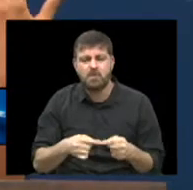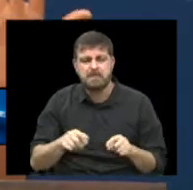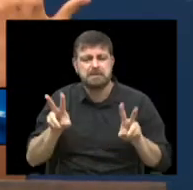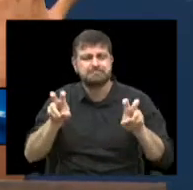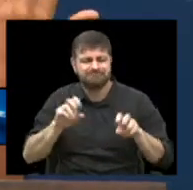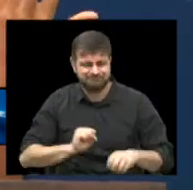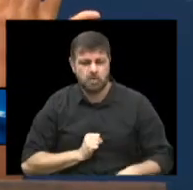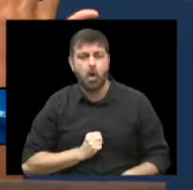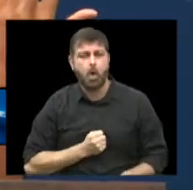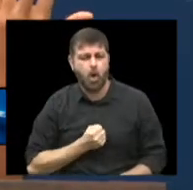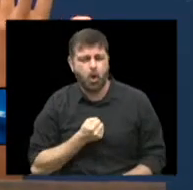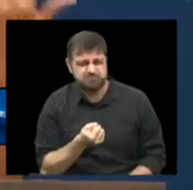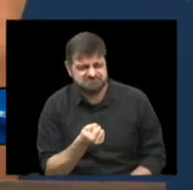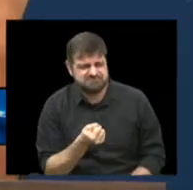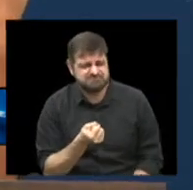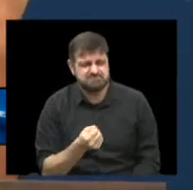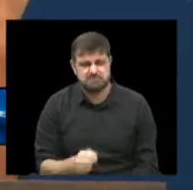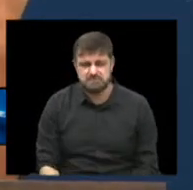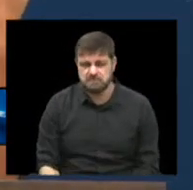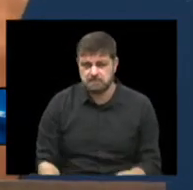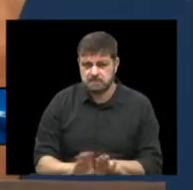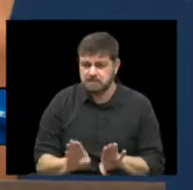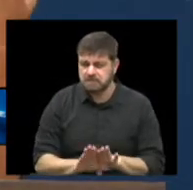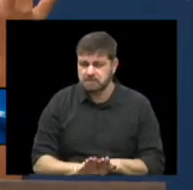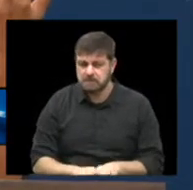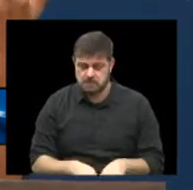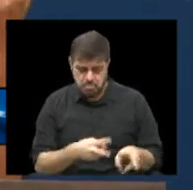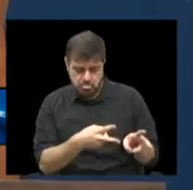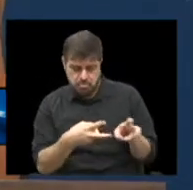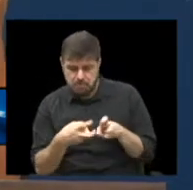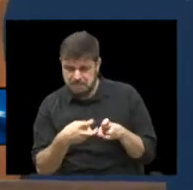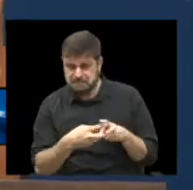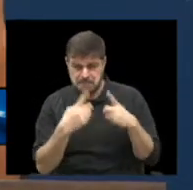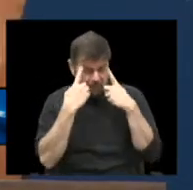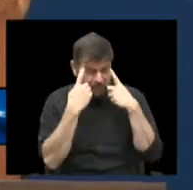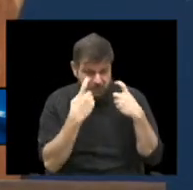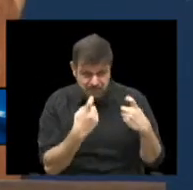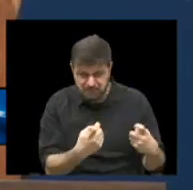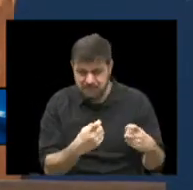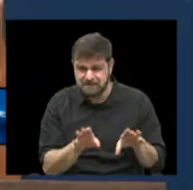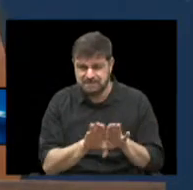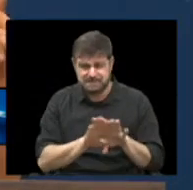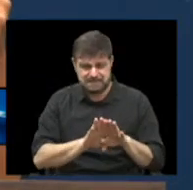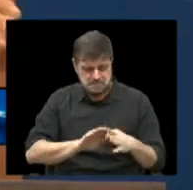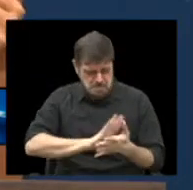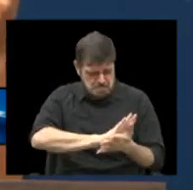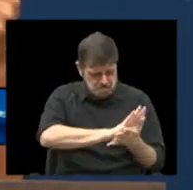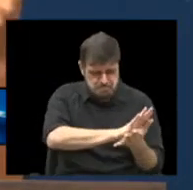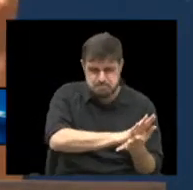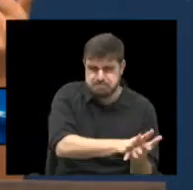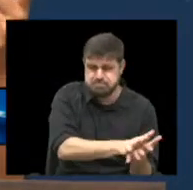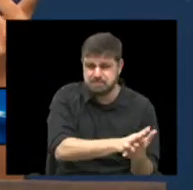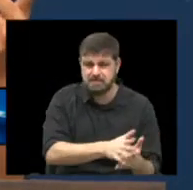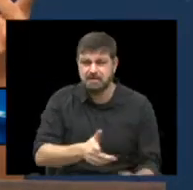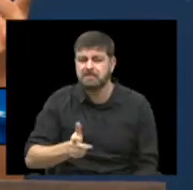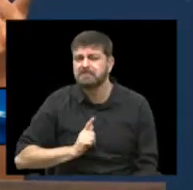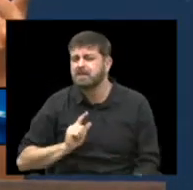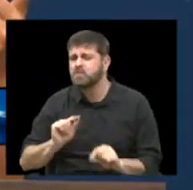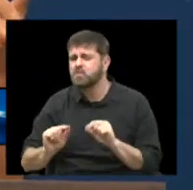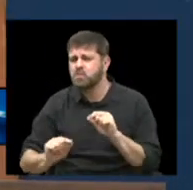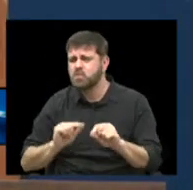é impressionante também que essa violência, esses crimes são